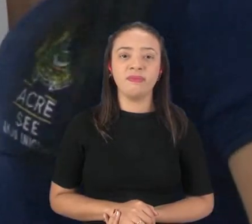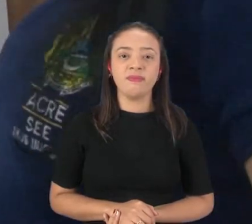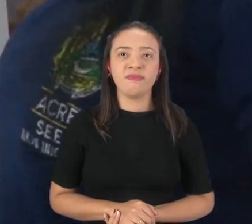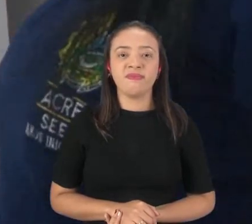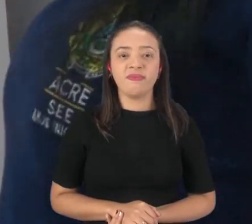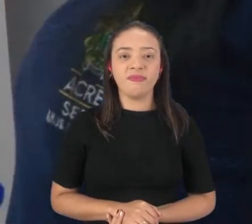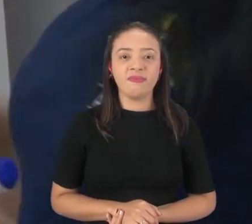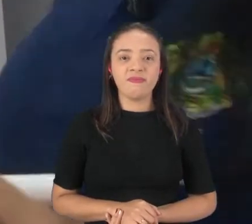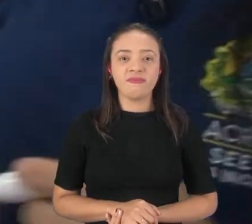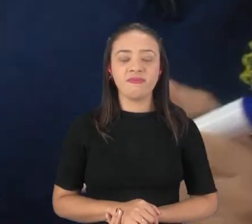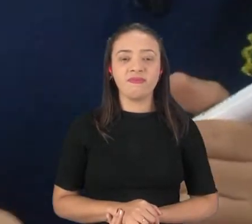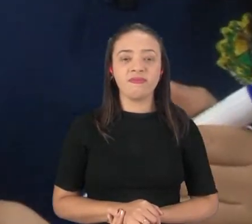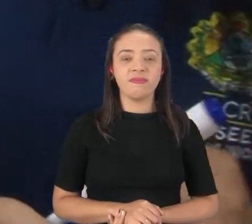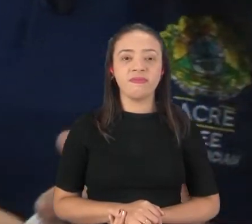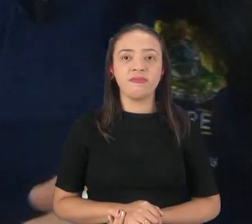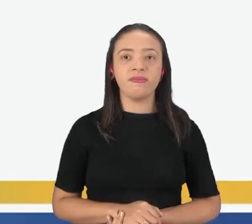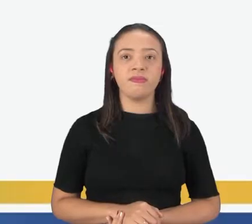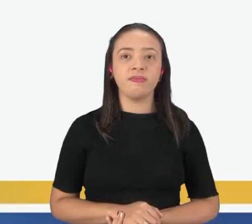exclamação, ok?